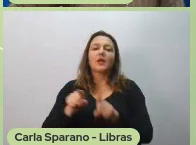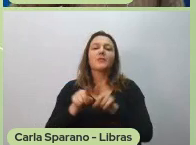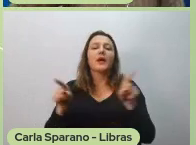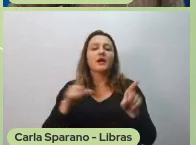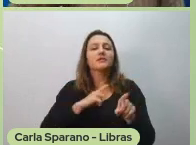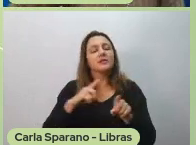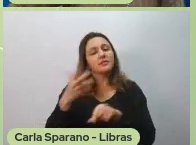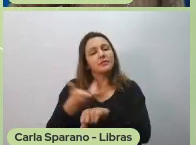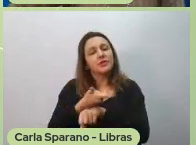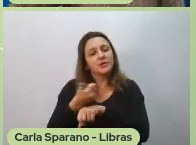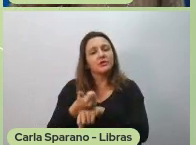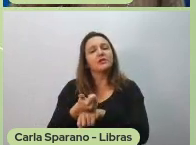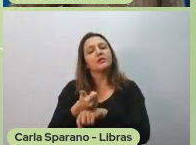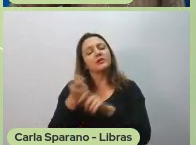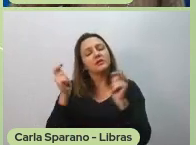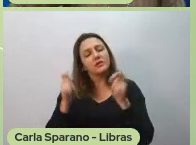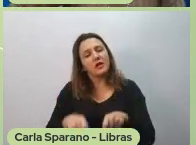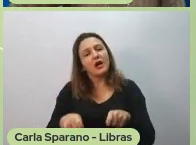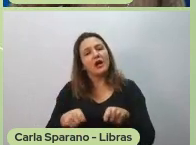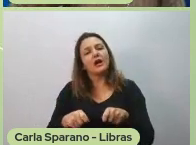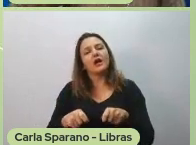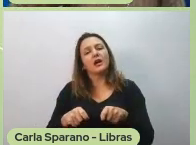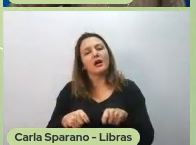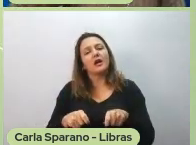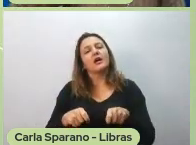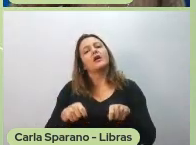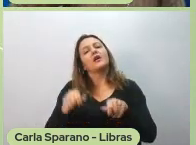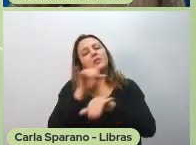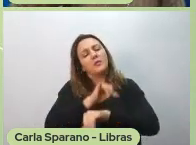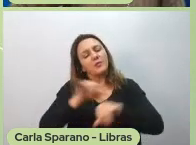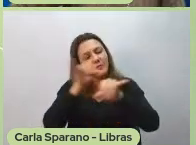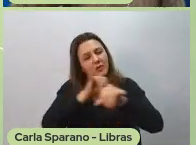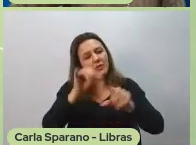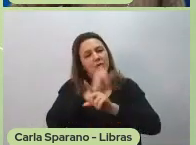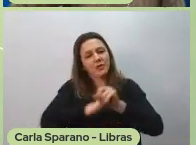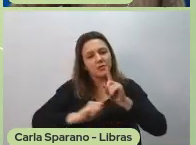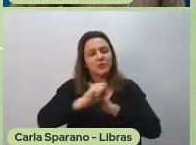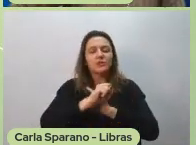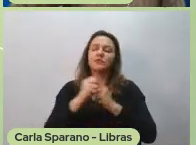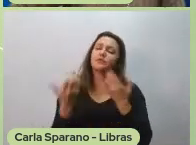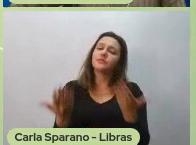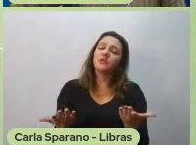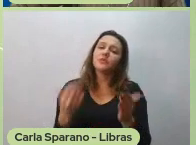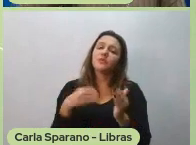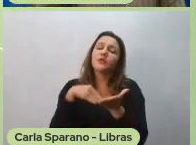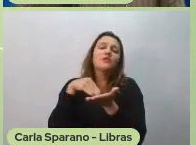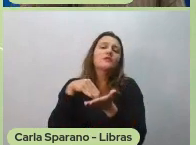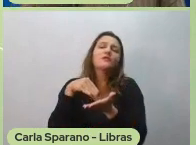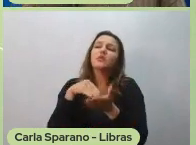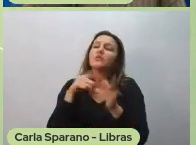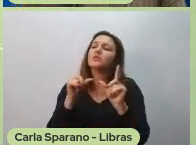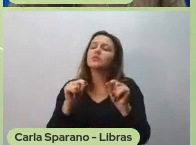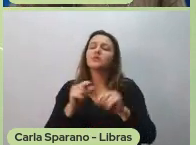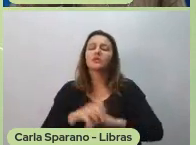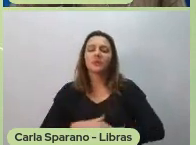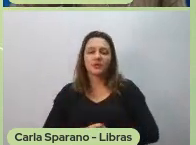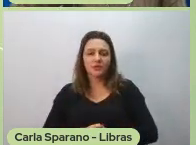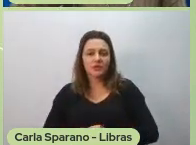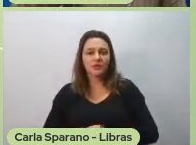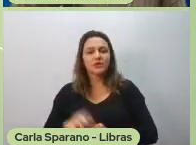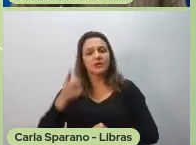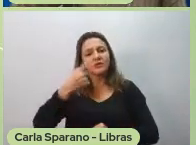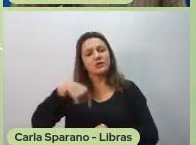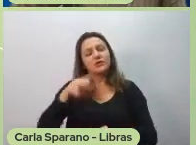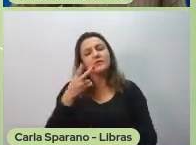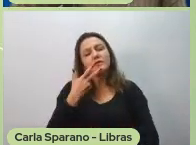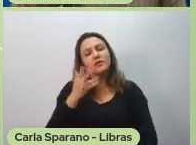para campanhas sociais. Então, o que, que falta, né? Falta o que a gente falou